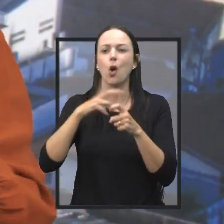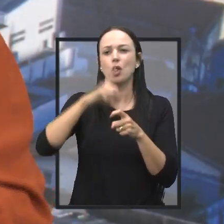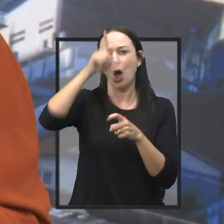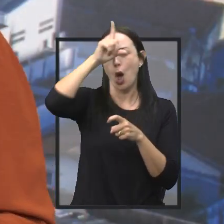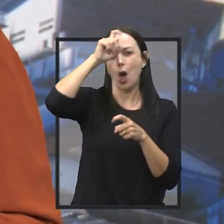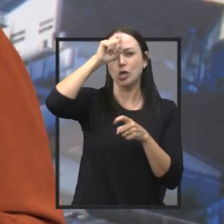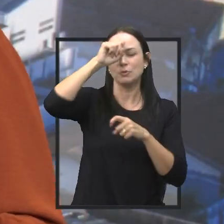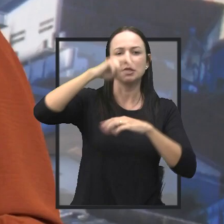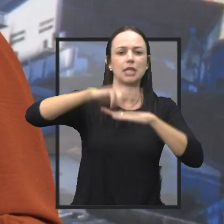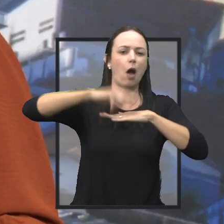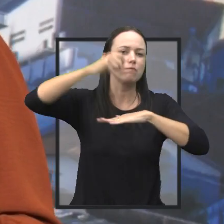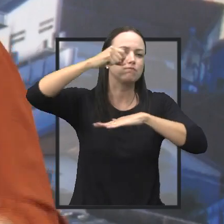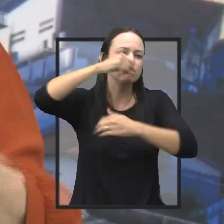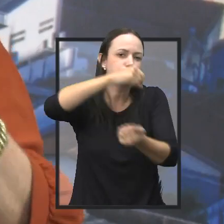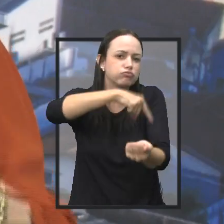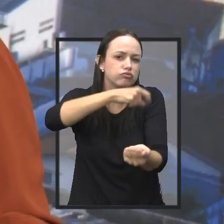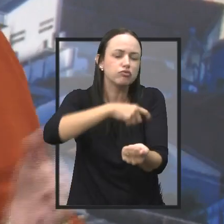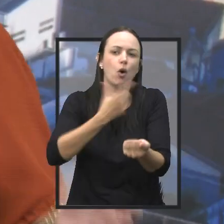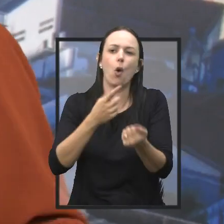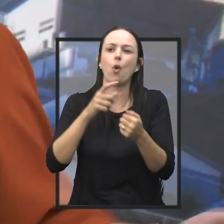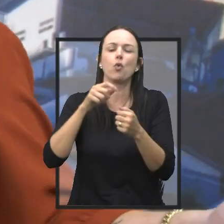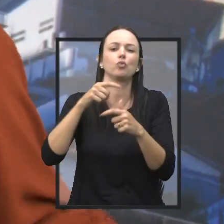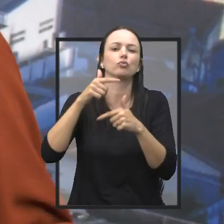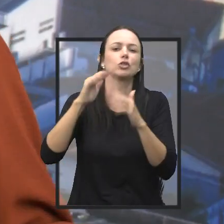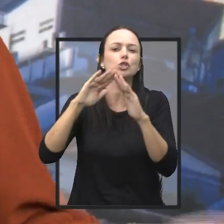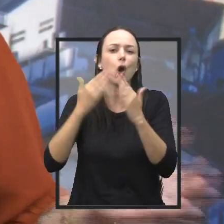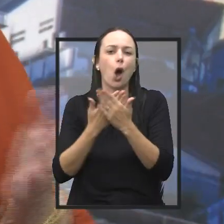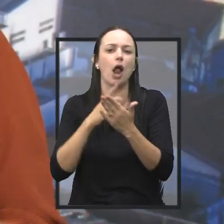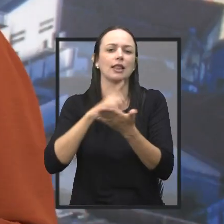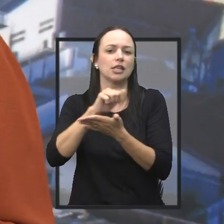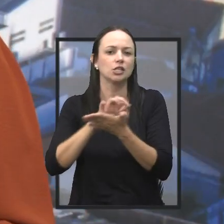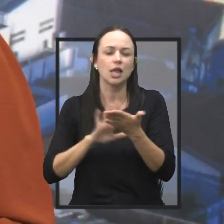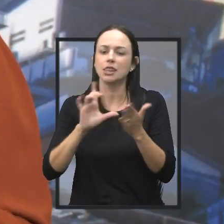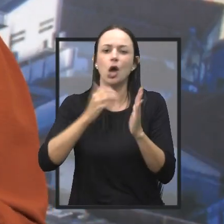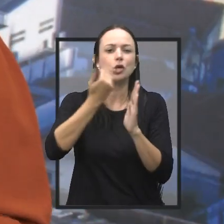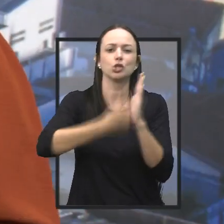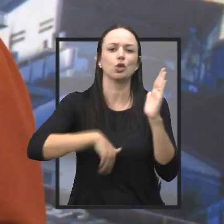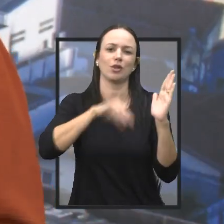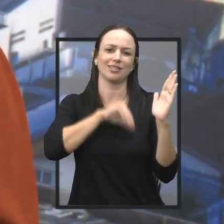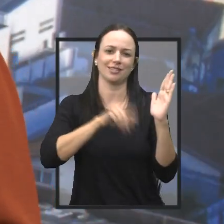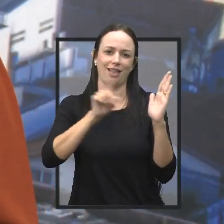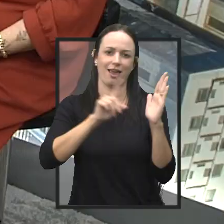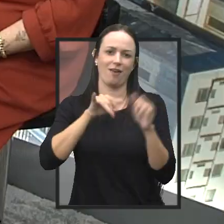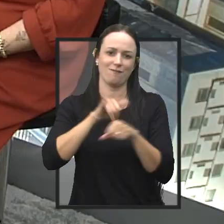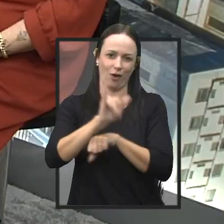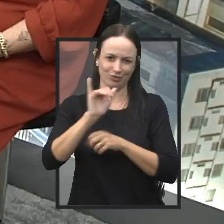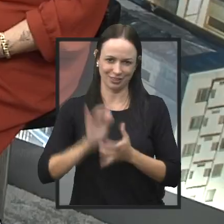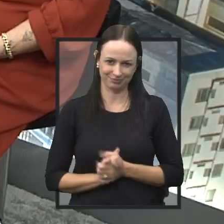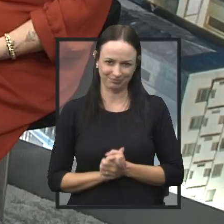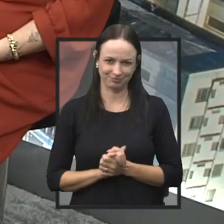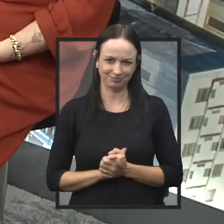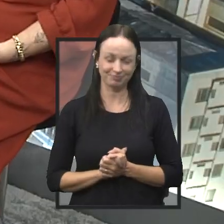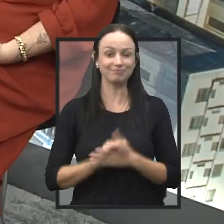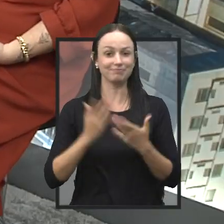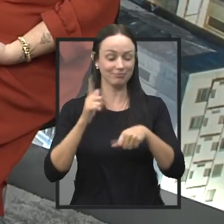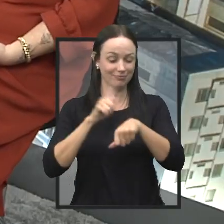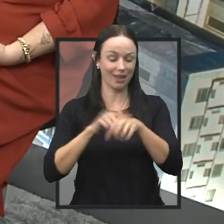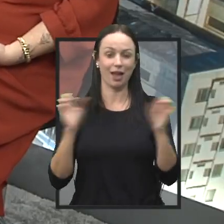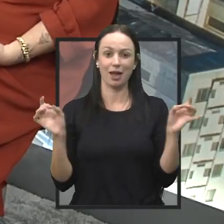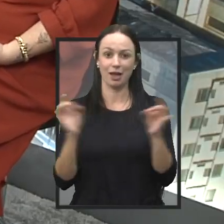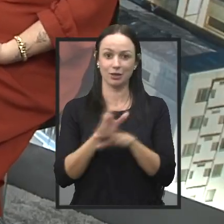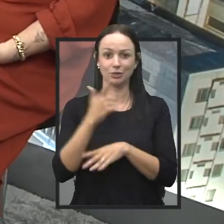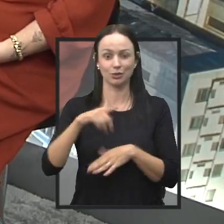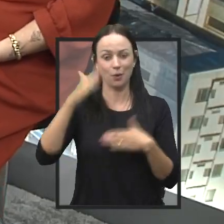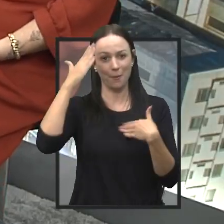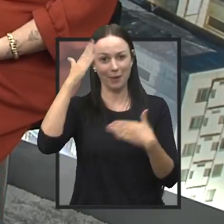internado ou mesmo uma atividade escolar, não terão desconto das suas faltas. É essa a ideia. Perfeito. Bom, tempo esgotado, mais uma